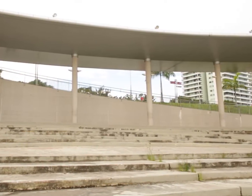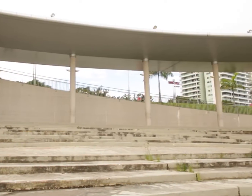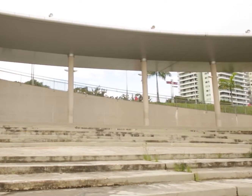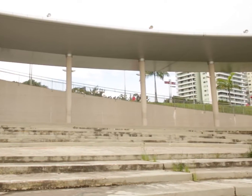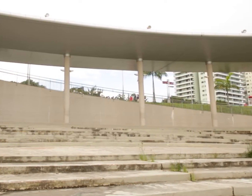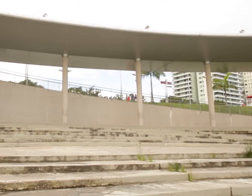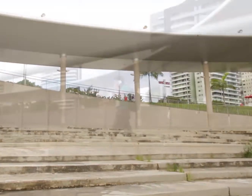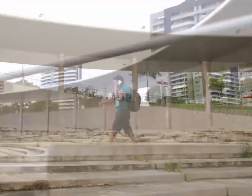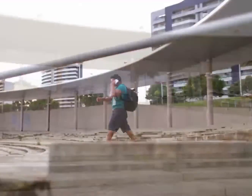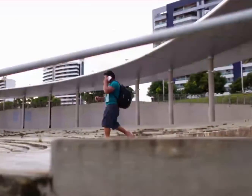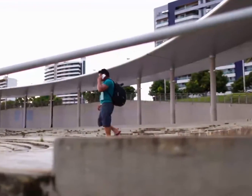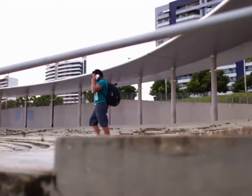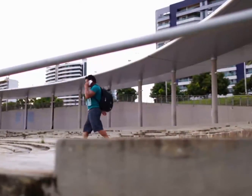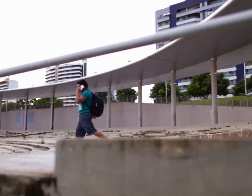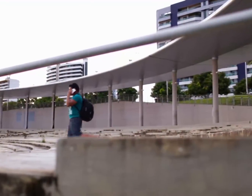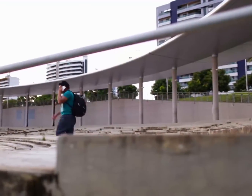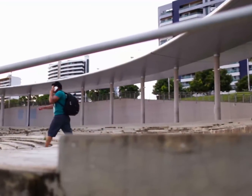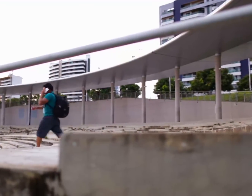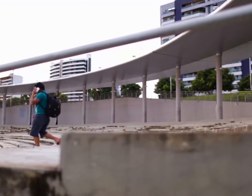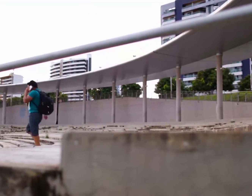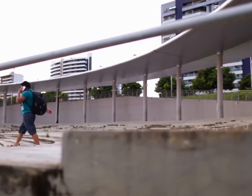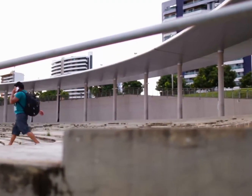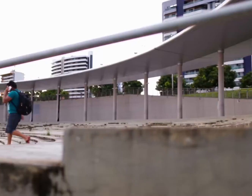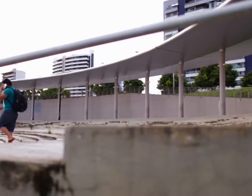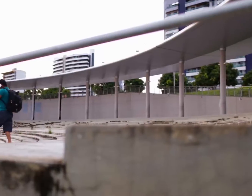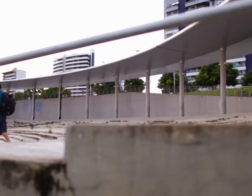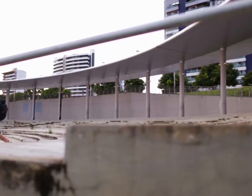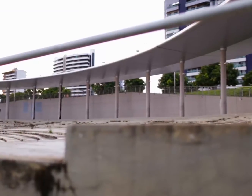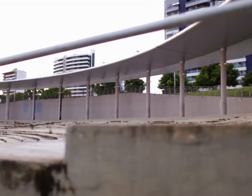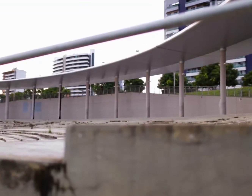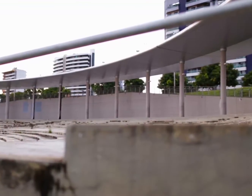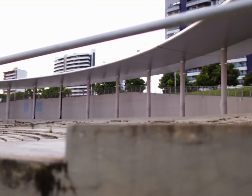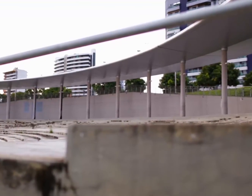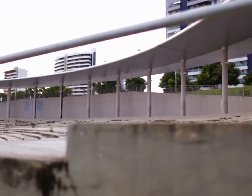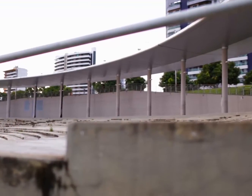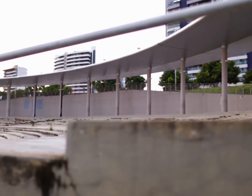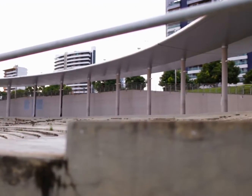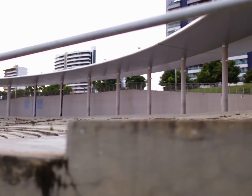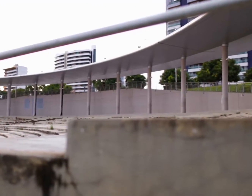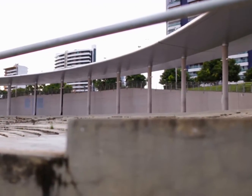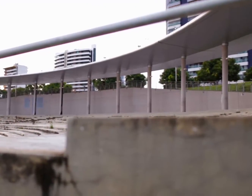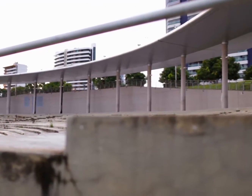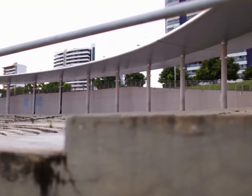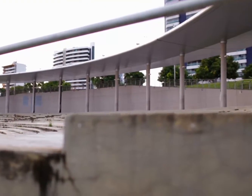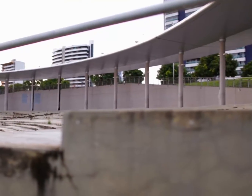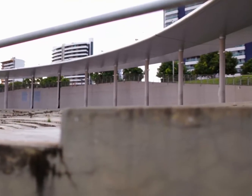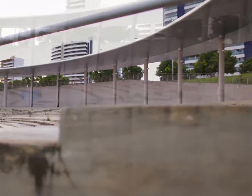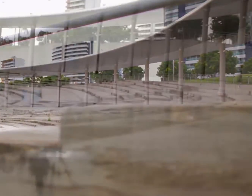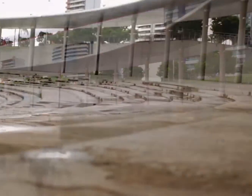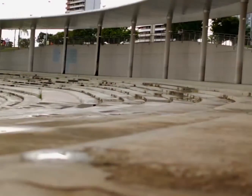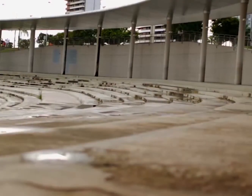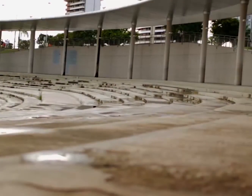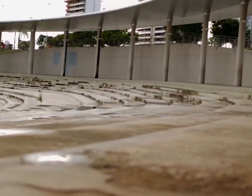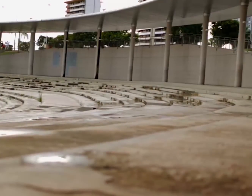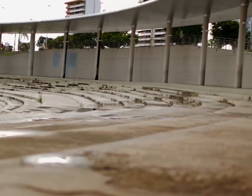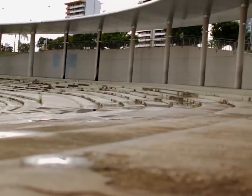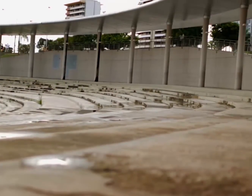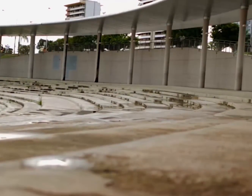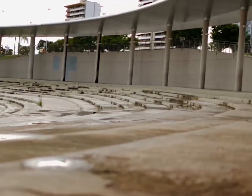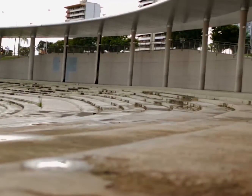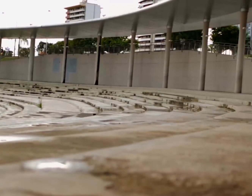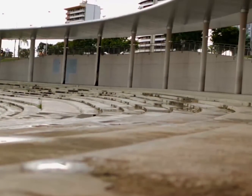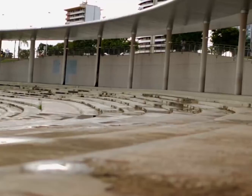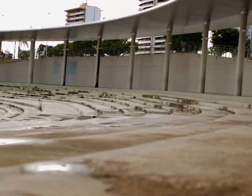que, para você sentar, as angulações que existem lá são ângulos de 90 graus. Como